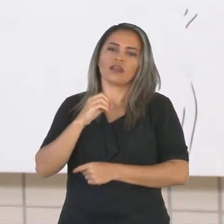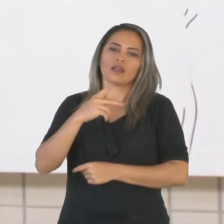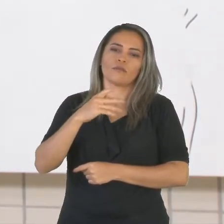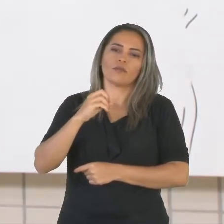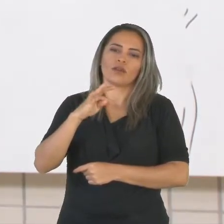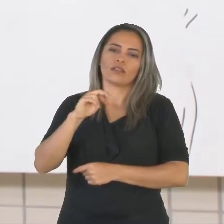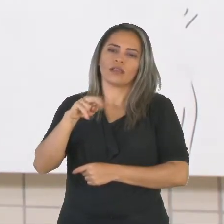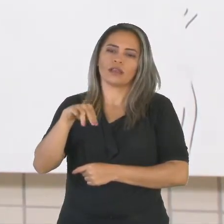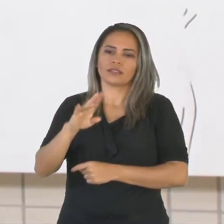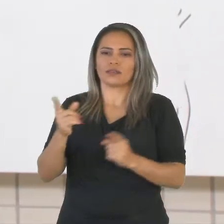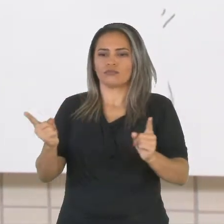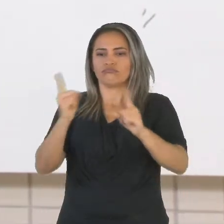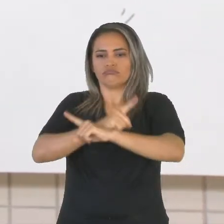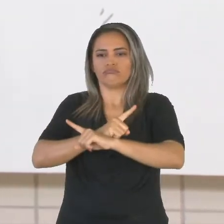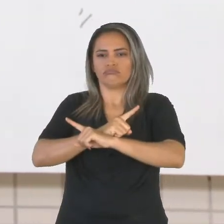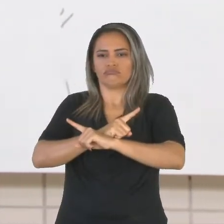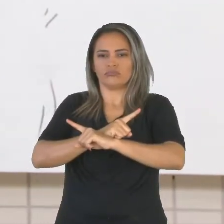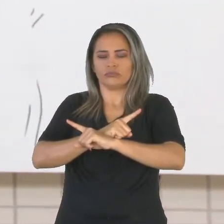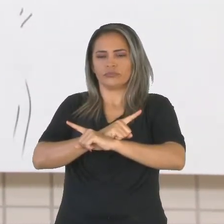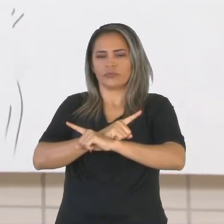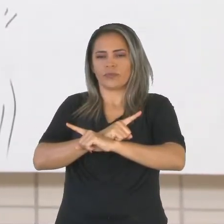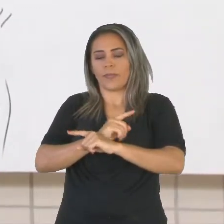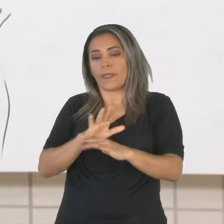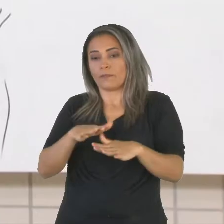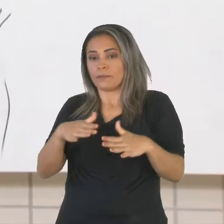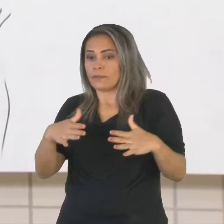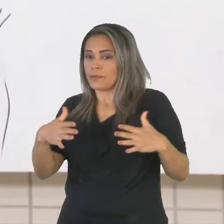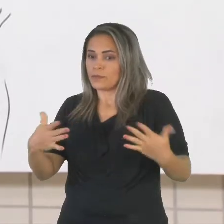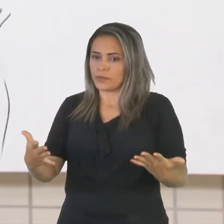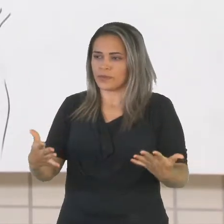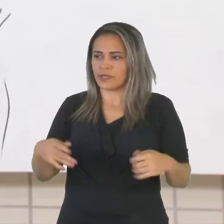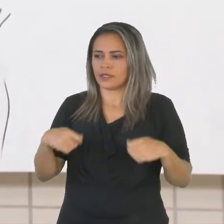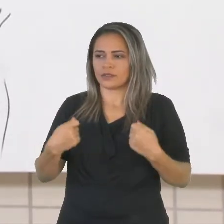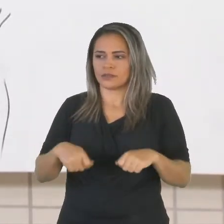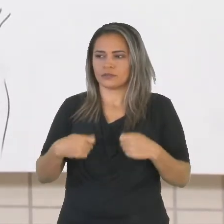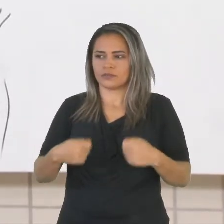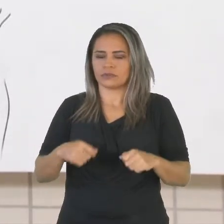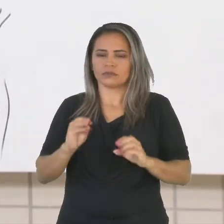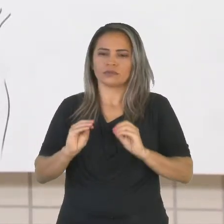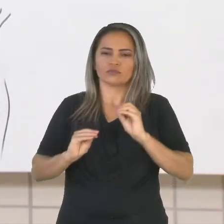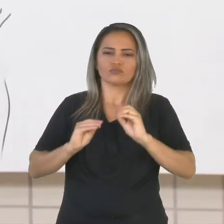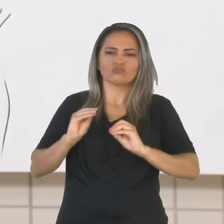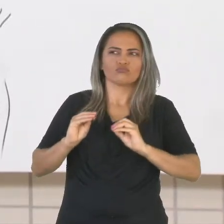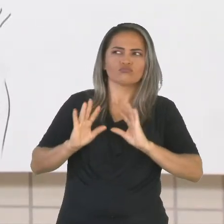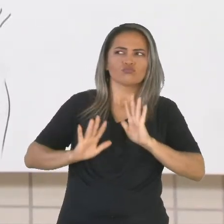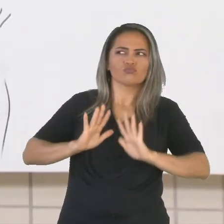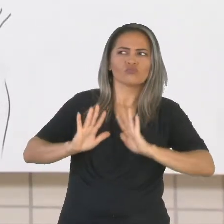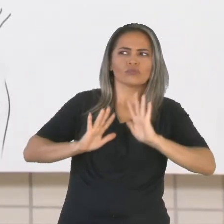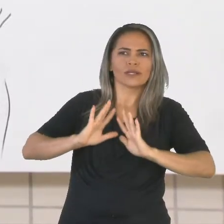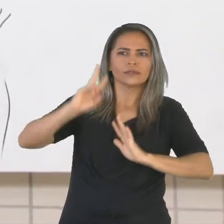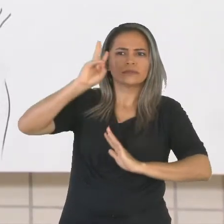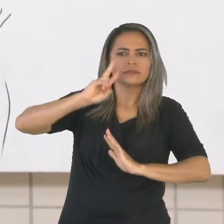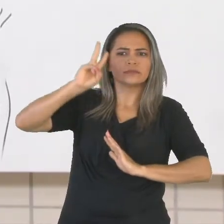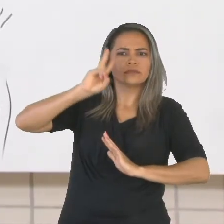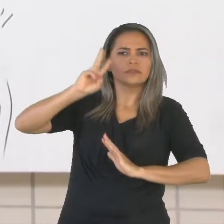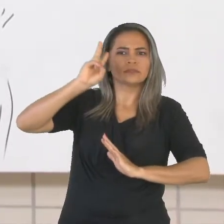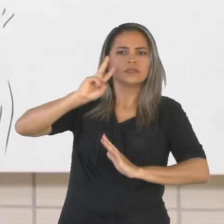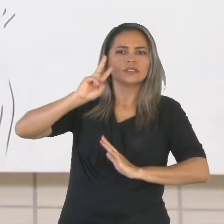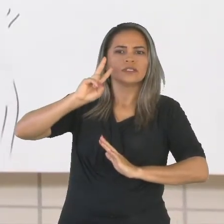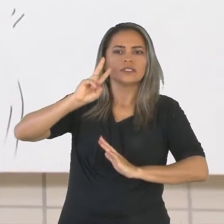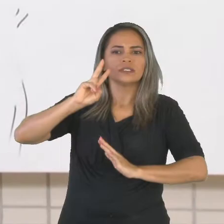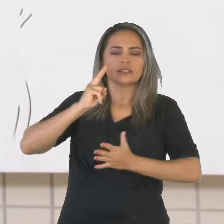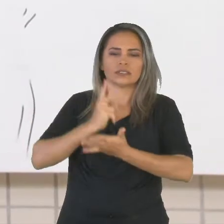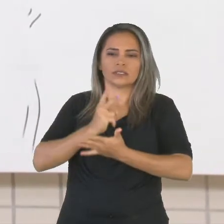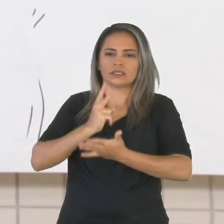lado fazendo a operação inversa. Porém, eu preciso ter um cuidado de me lembrar que sempre serão